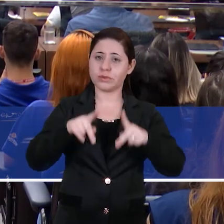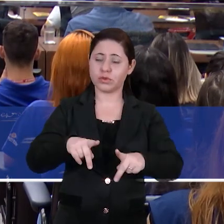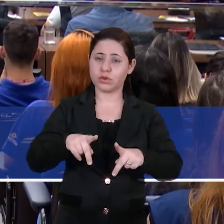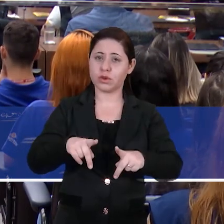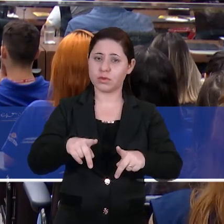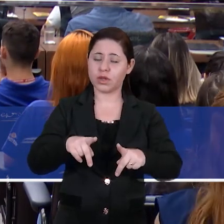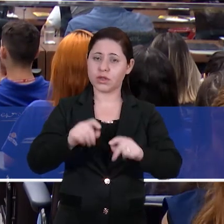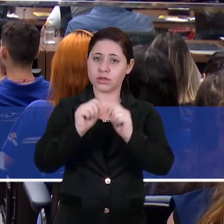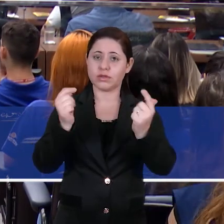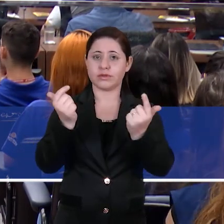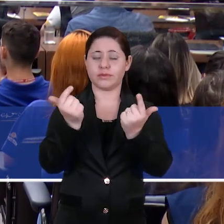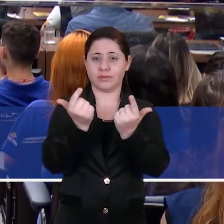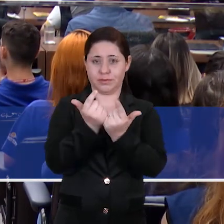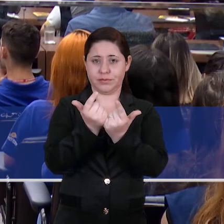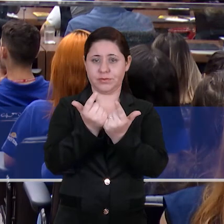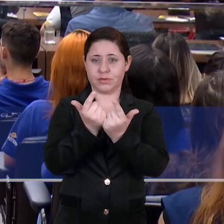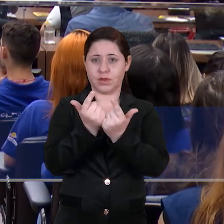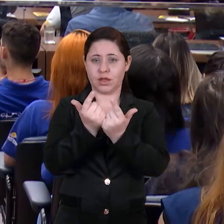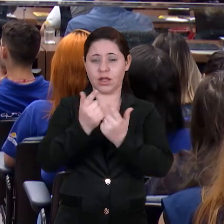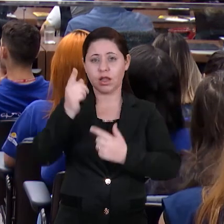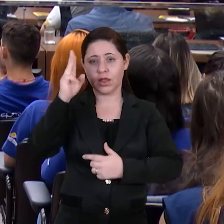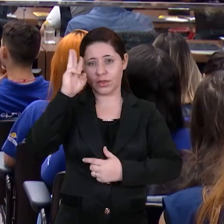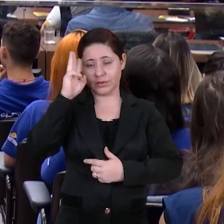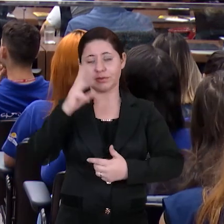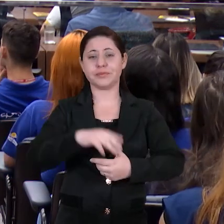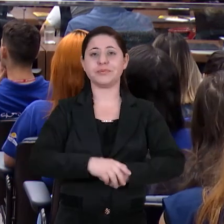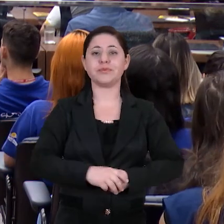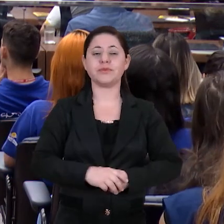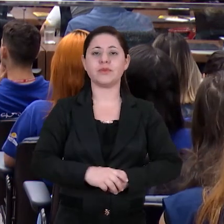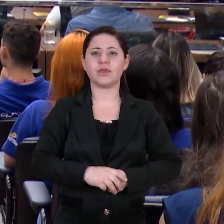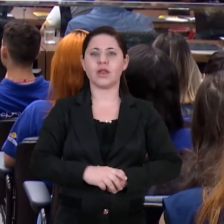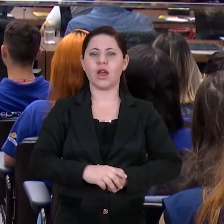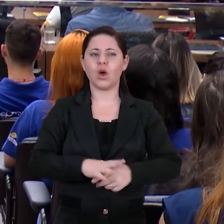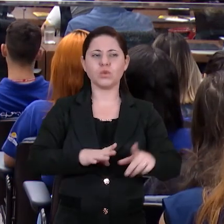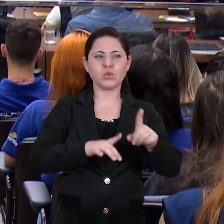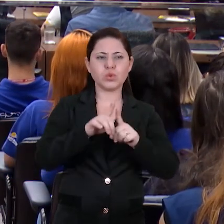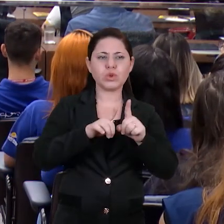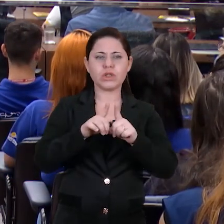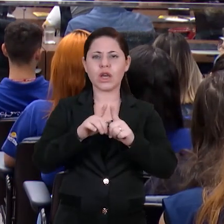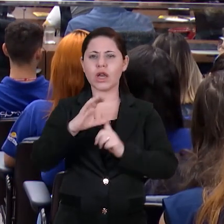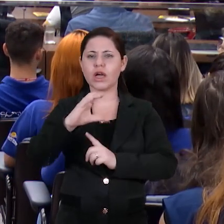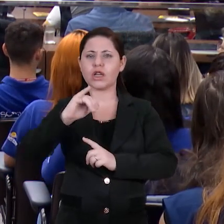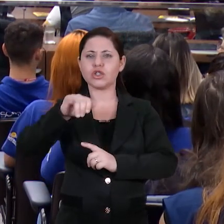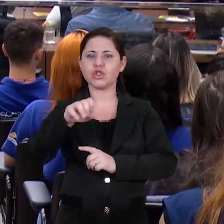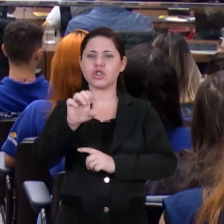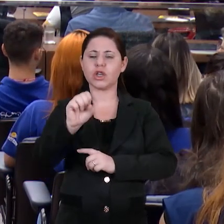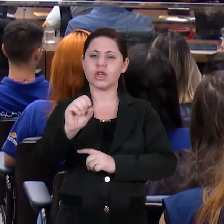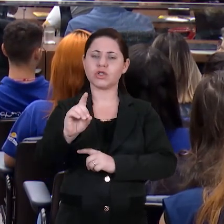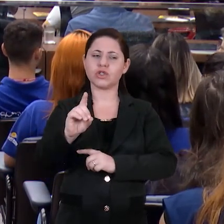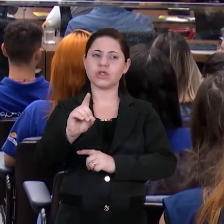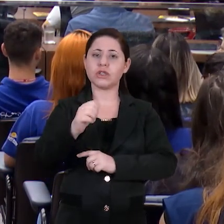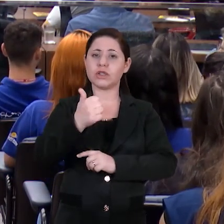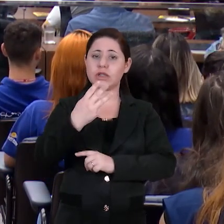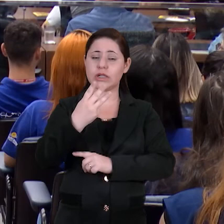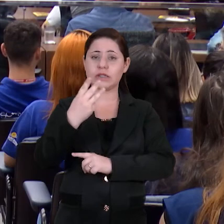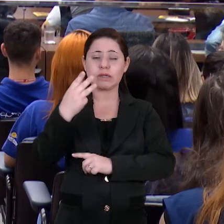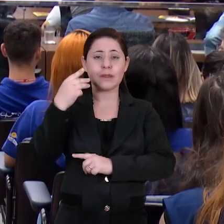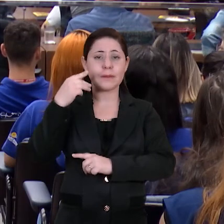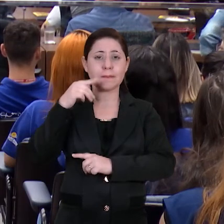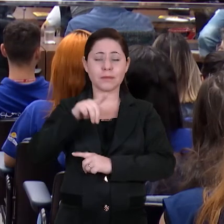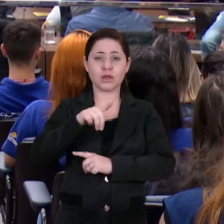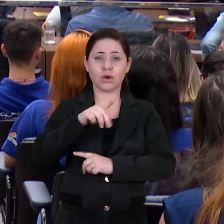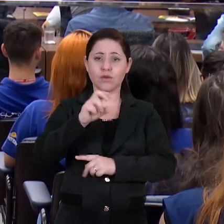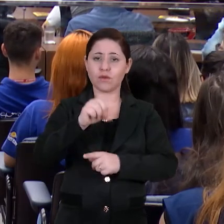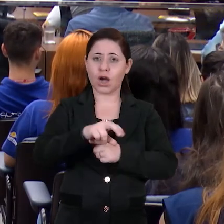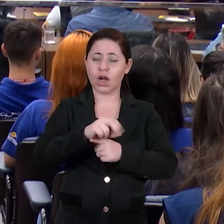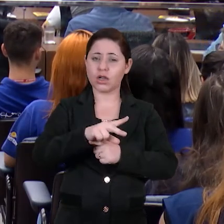pública realizada aqui na Assembleia Legislativa nesta terça-feira. Recente levantamento feito pelo CAGED demonstra que das 13 mil vagas destinadas